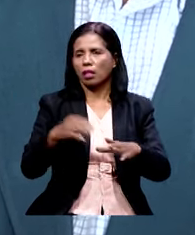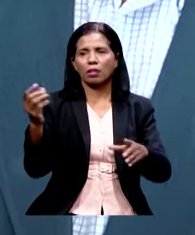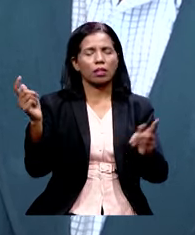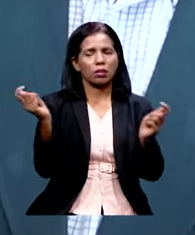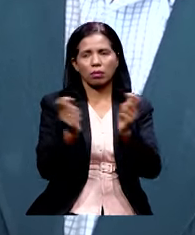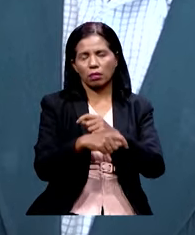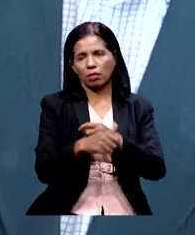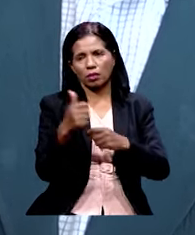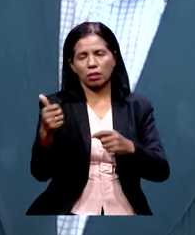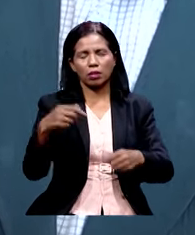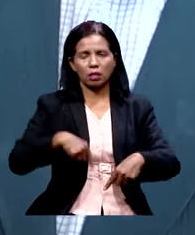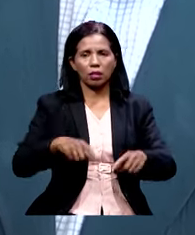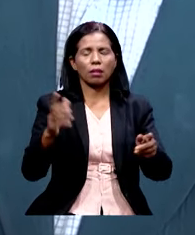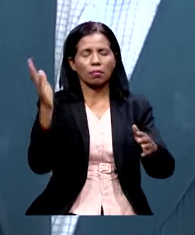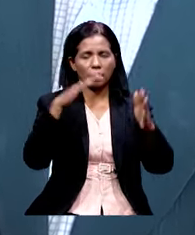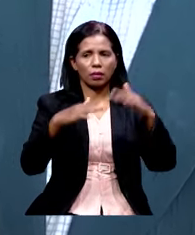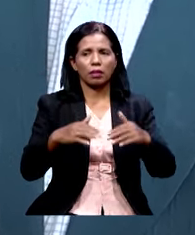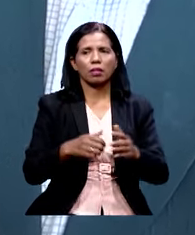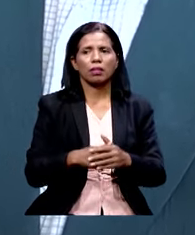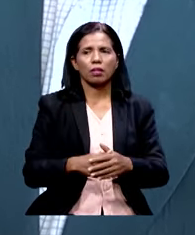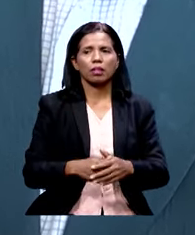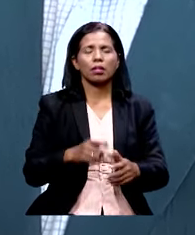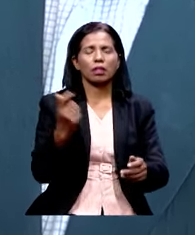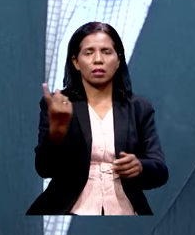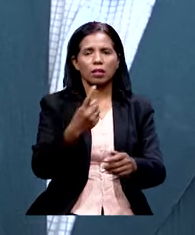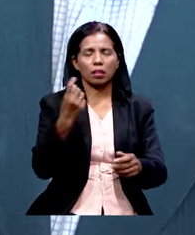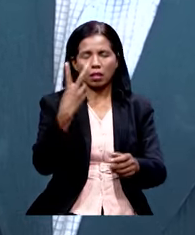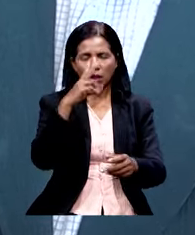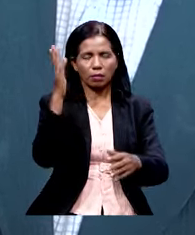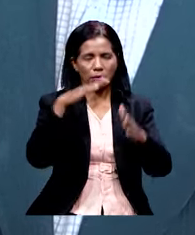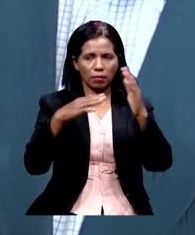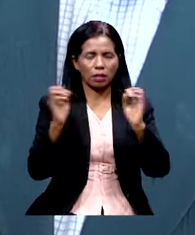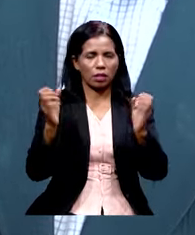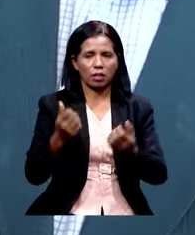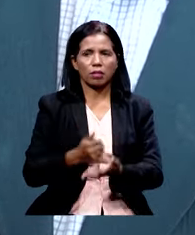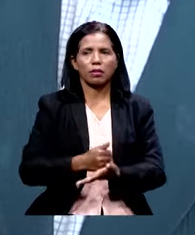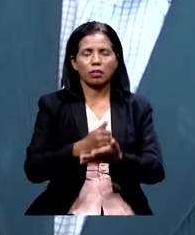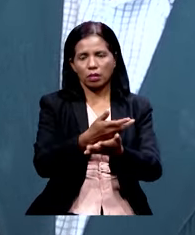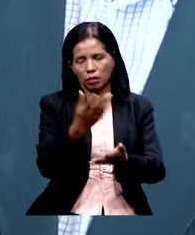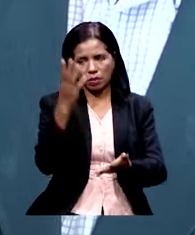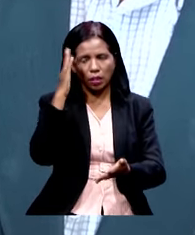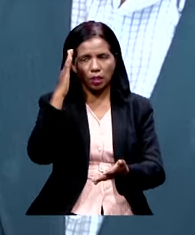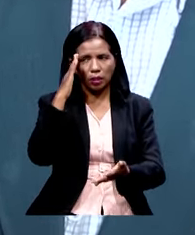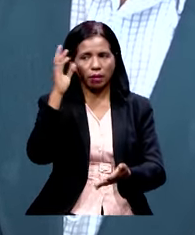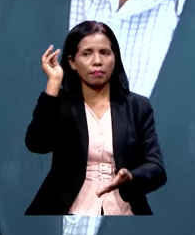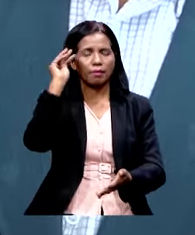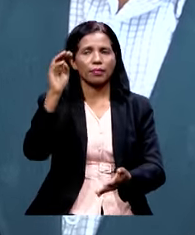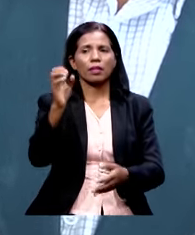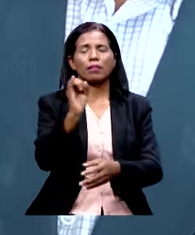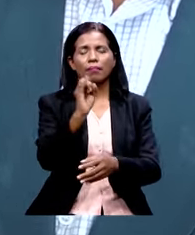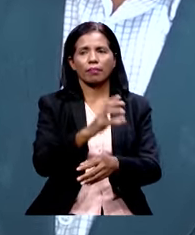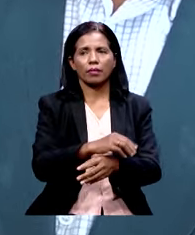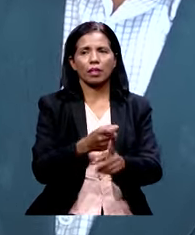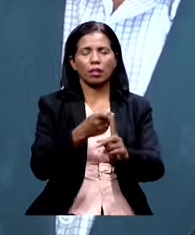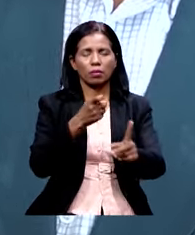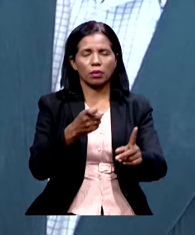selu. Se selu ne ba problema, antau acaba por tintina resolve il problema, mai bella bella fo solução, nega. Ita bo sira tene ni ne stato ne se valori così